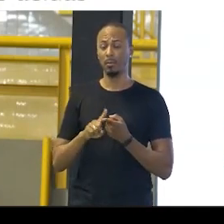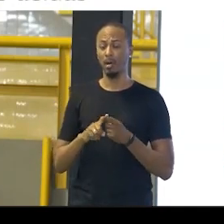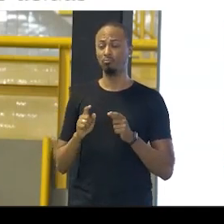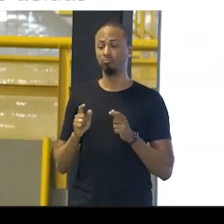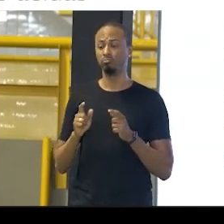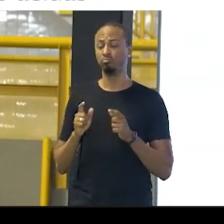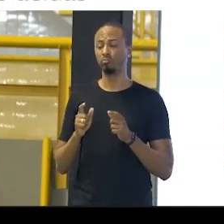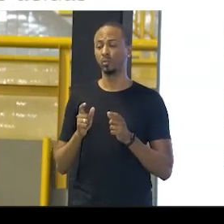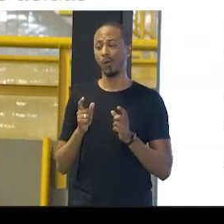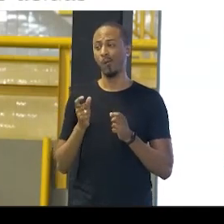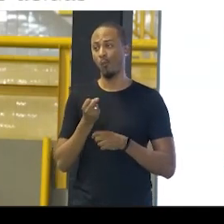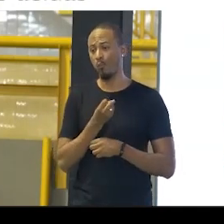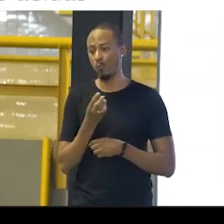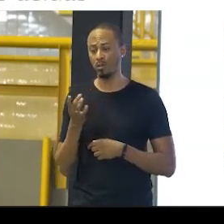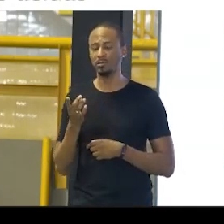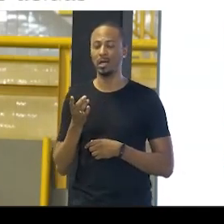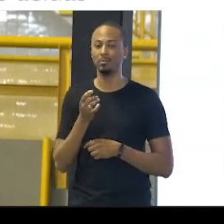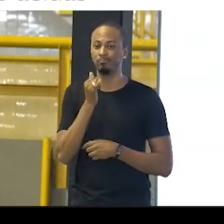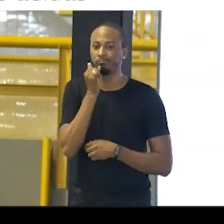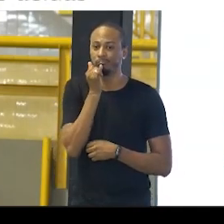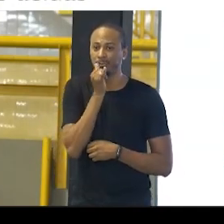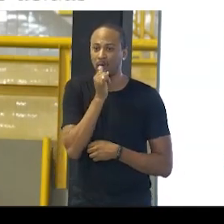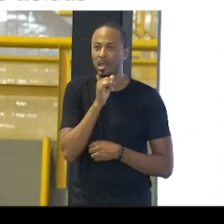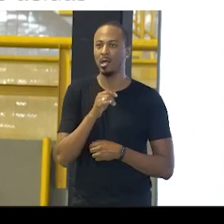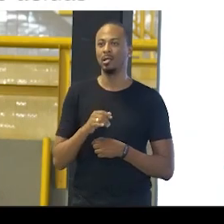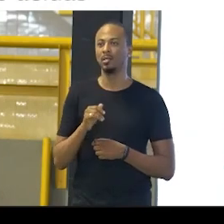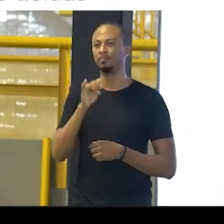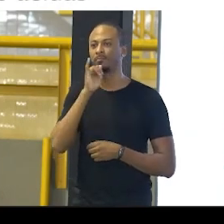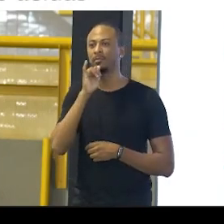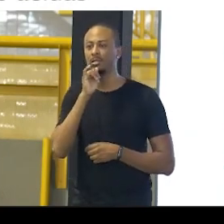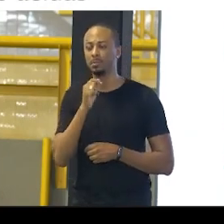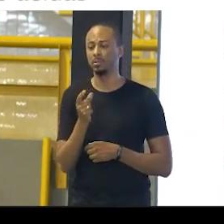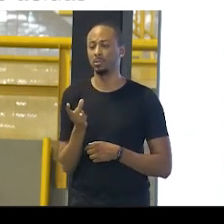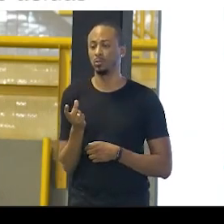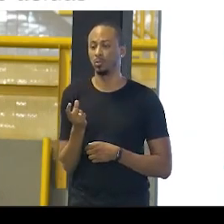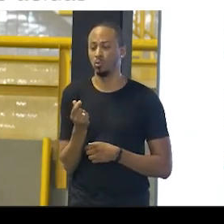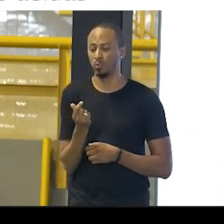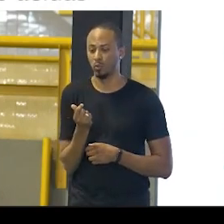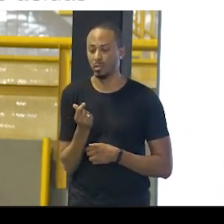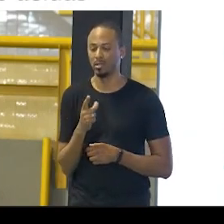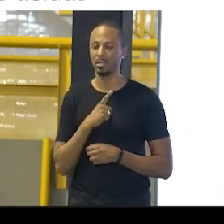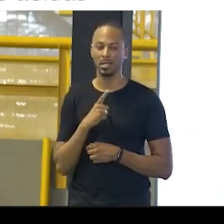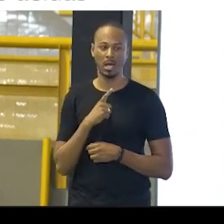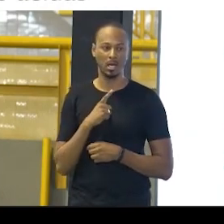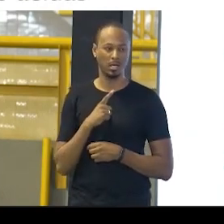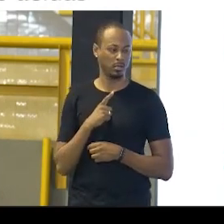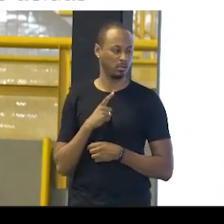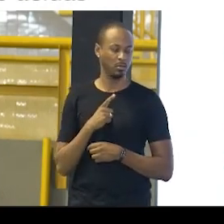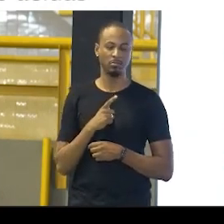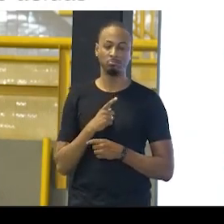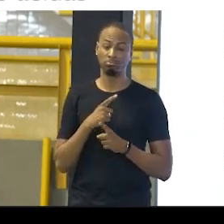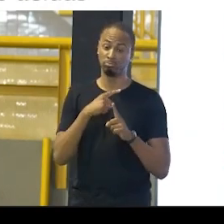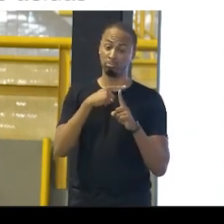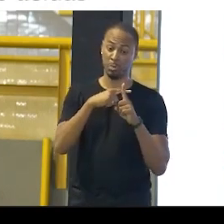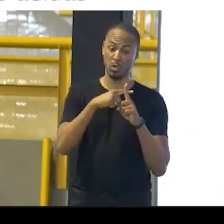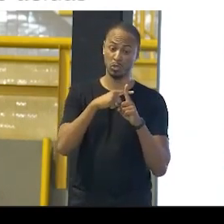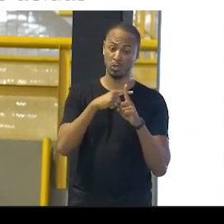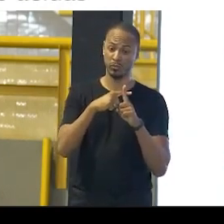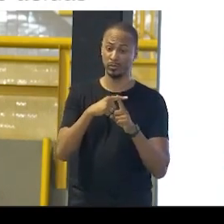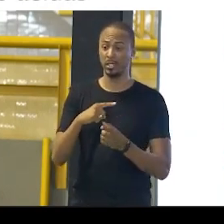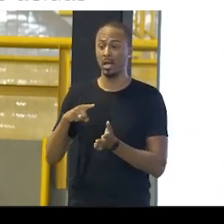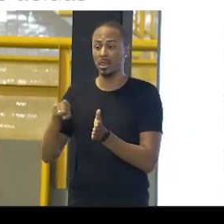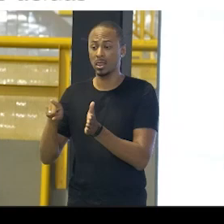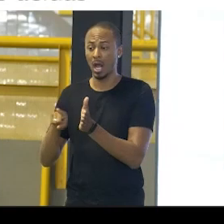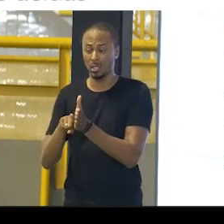existe carvão. O custo, aí você tem vantagens e desvantagens. As vantagens,